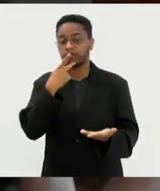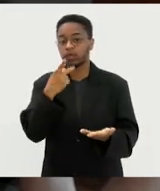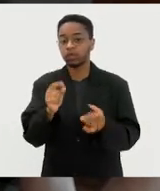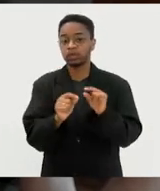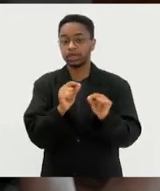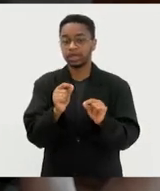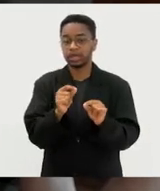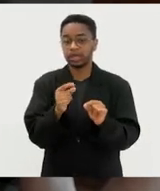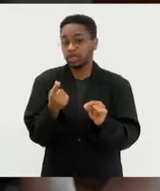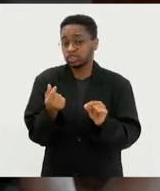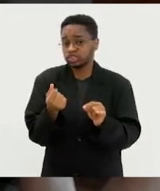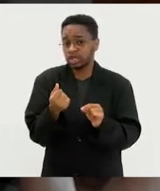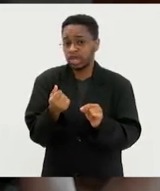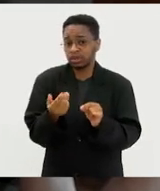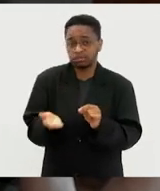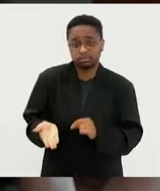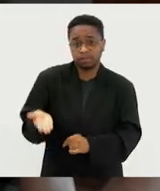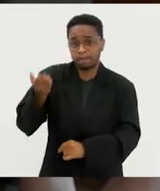de bilhões.